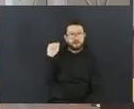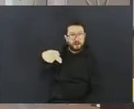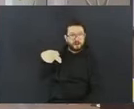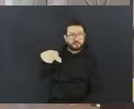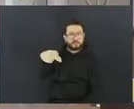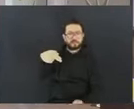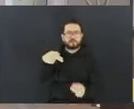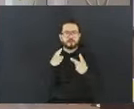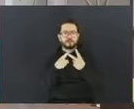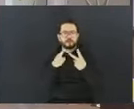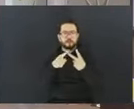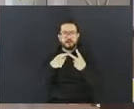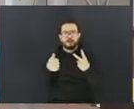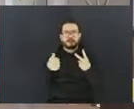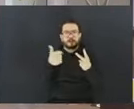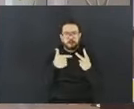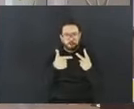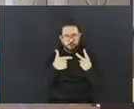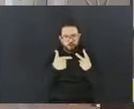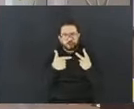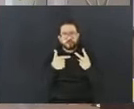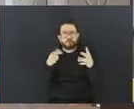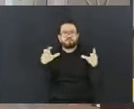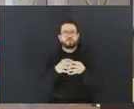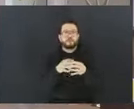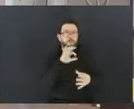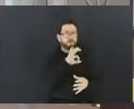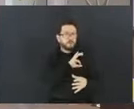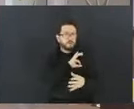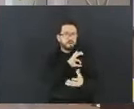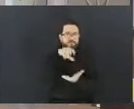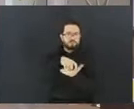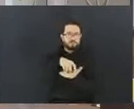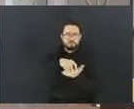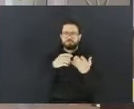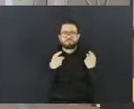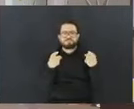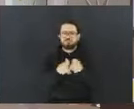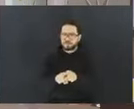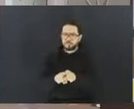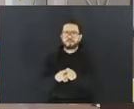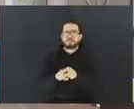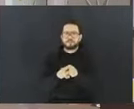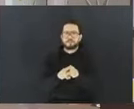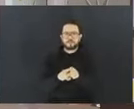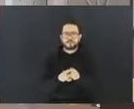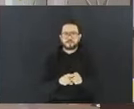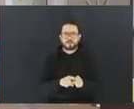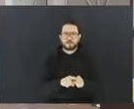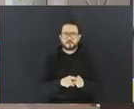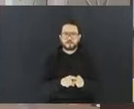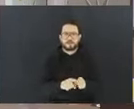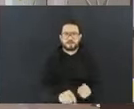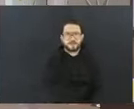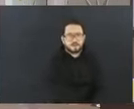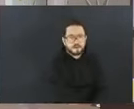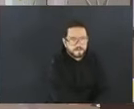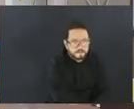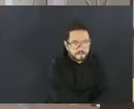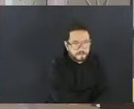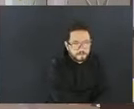12º, direcionando também o policiamento de rotãs, que são o nosso recobrimento na área do batalhão